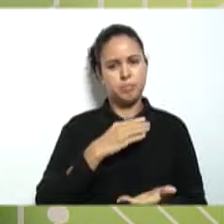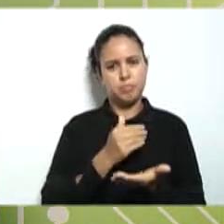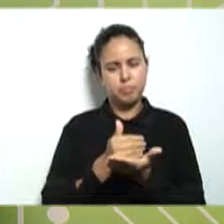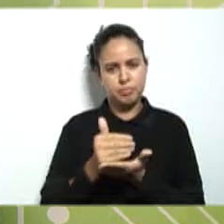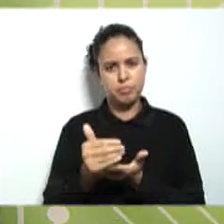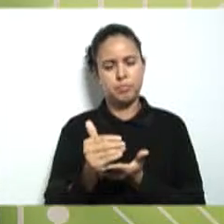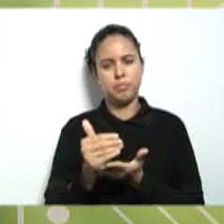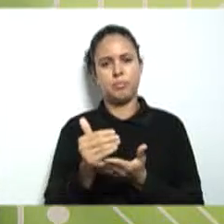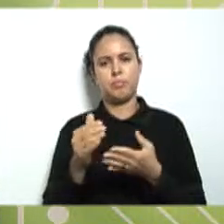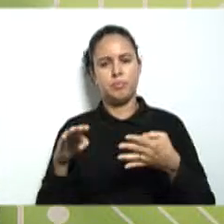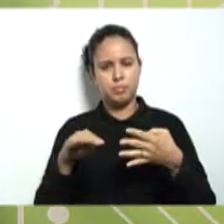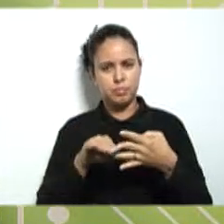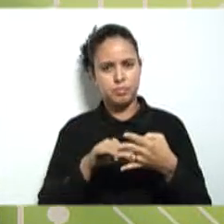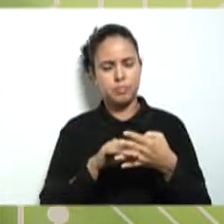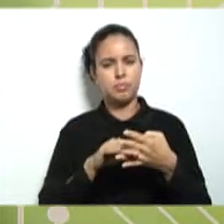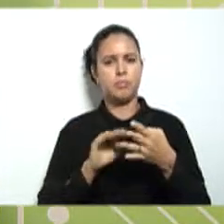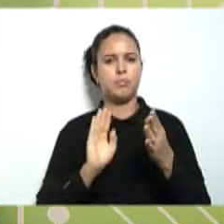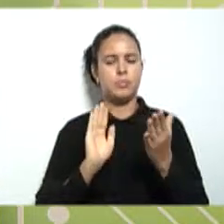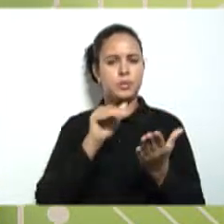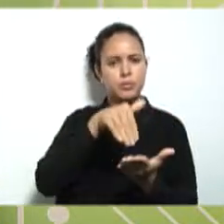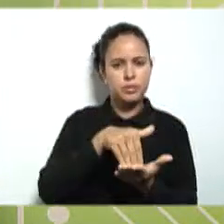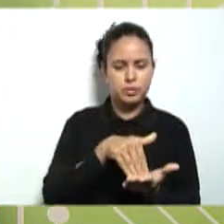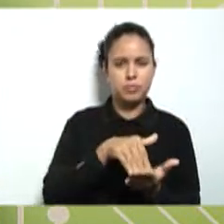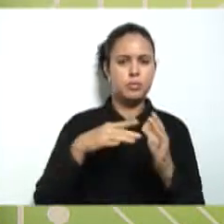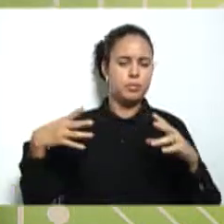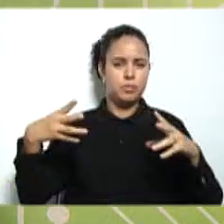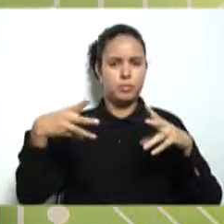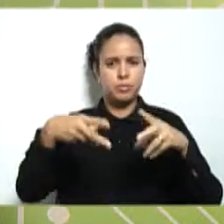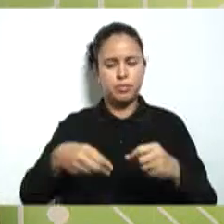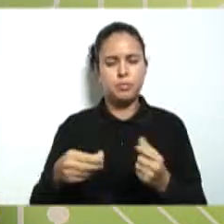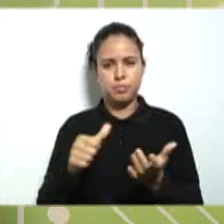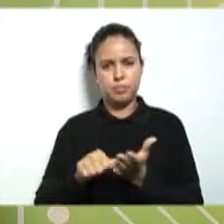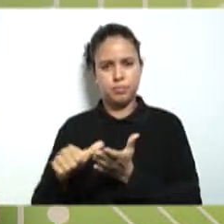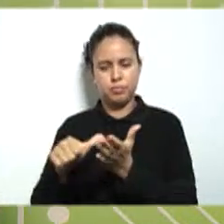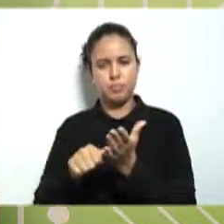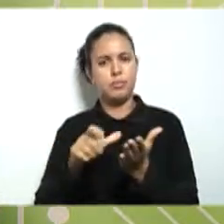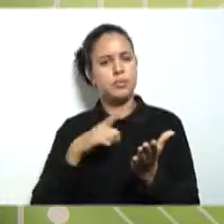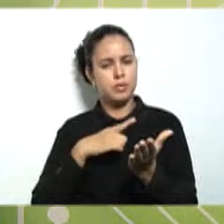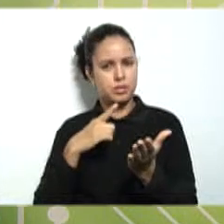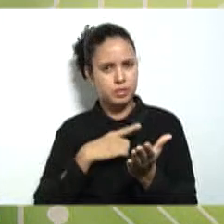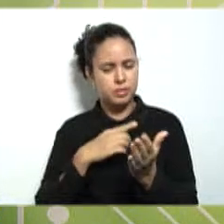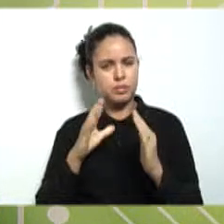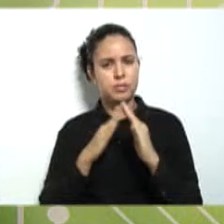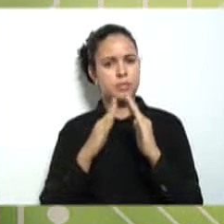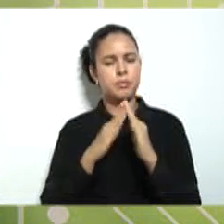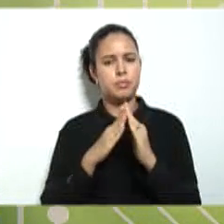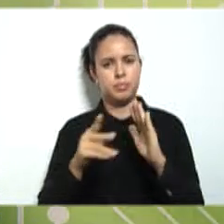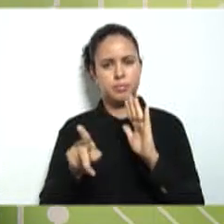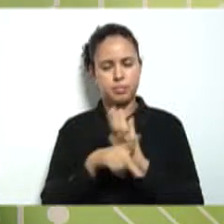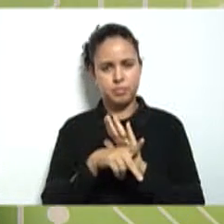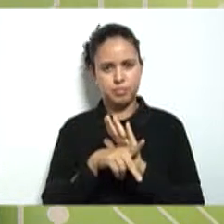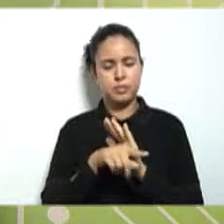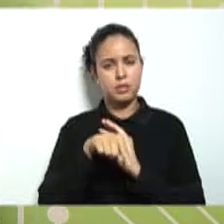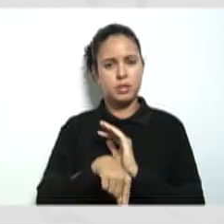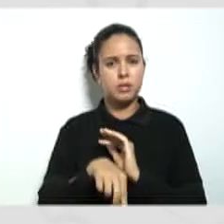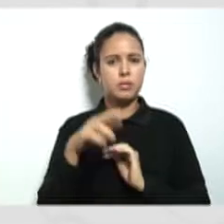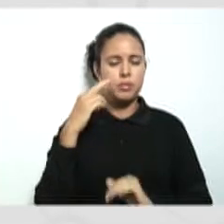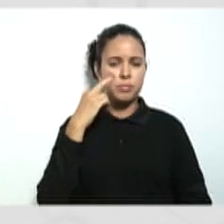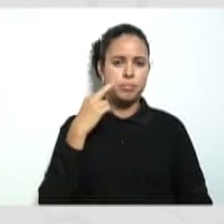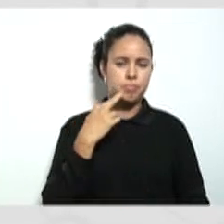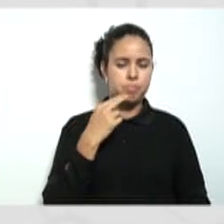esse sonho de ter a casa própria. Que a gente ainda não tem essa cooperativa aqui em Rondônia, mas existe margem para ela surgir. Vamos falar um pouquinho do